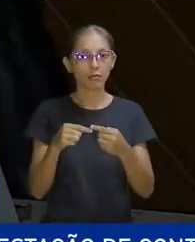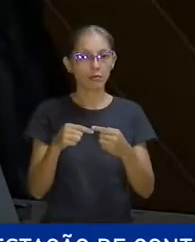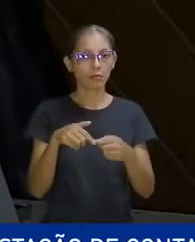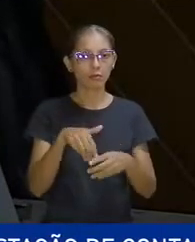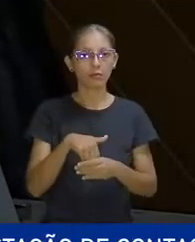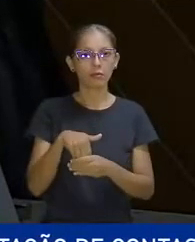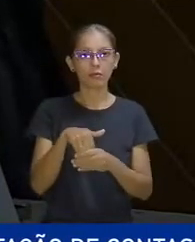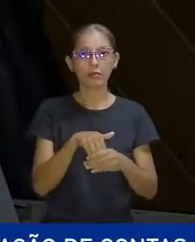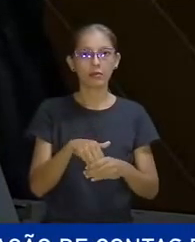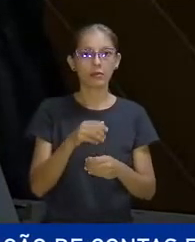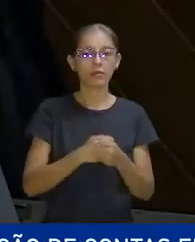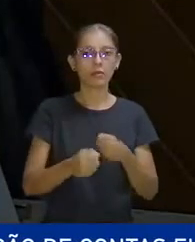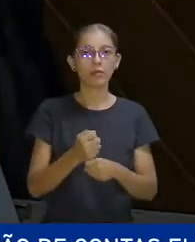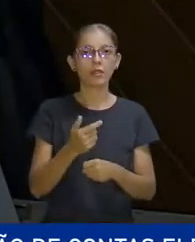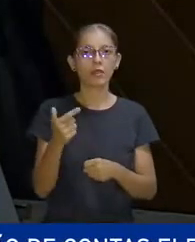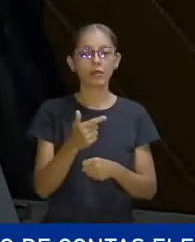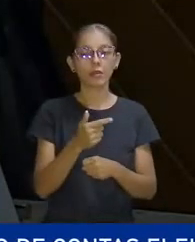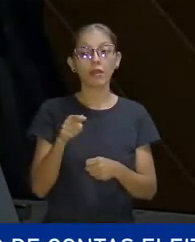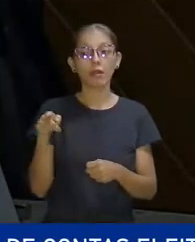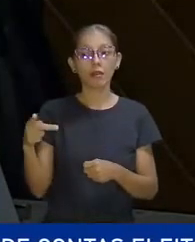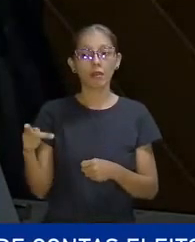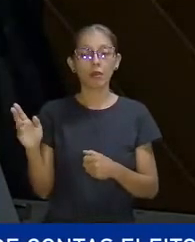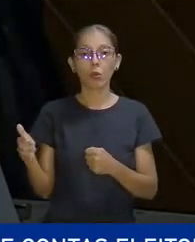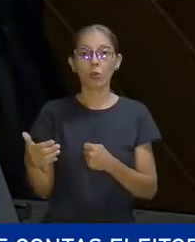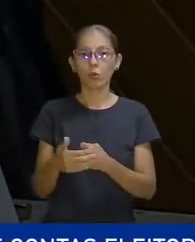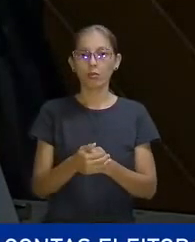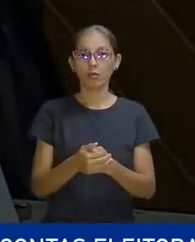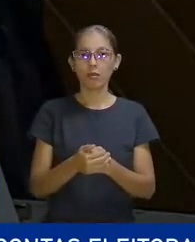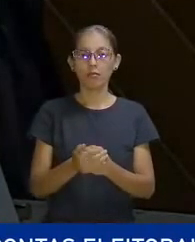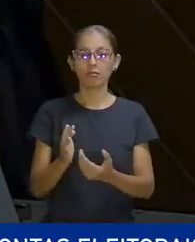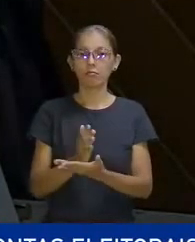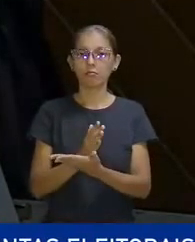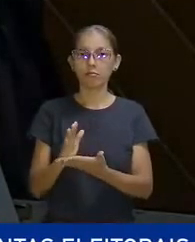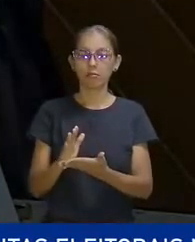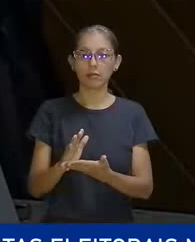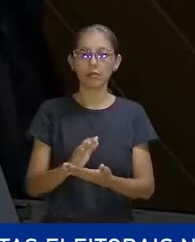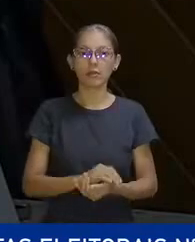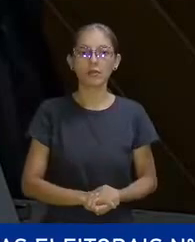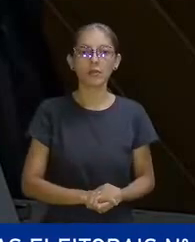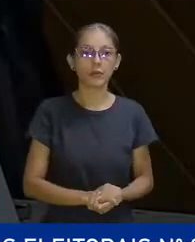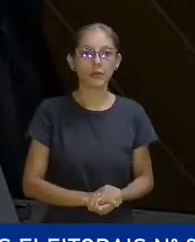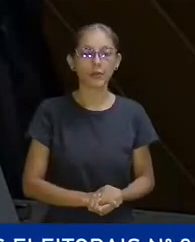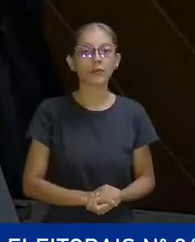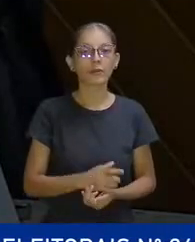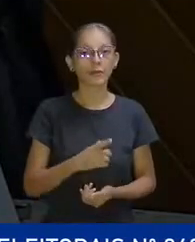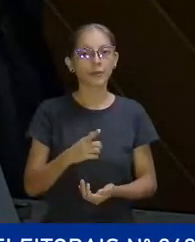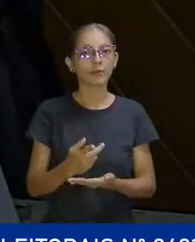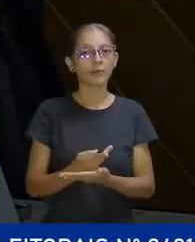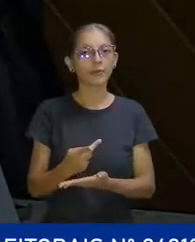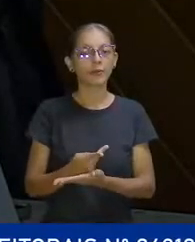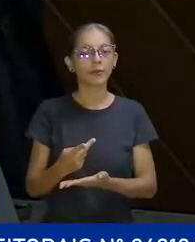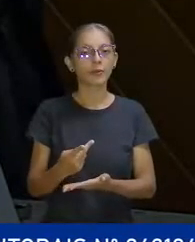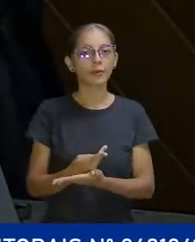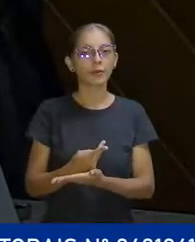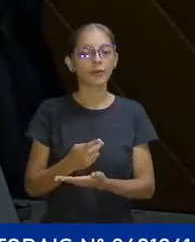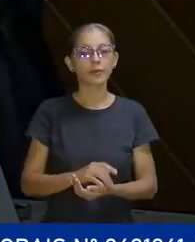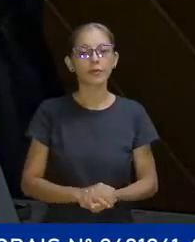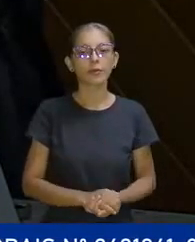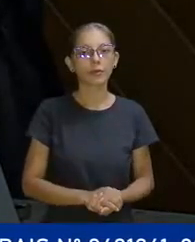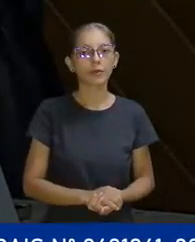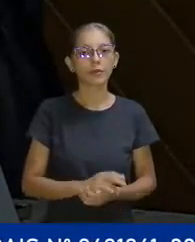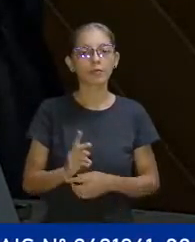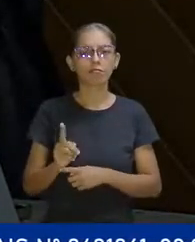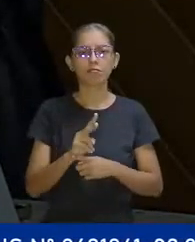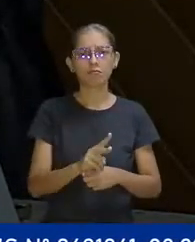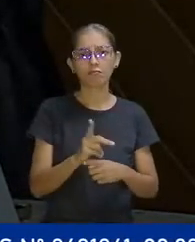2022, alegação de omissão, pretensão de efeitos infringentes, cerceamento do direito à ampla defesa